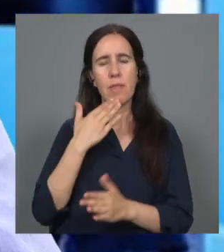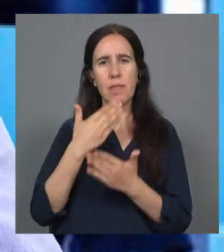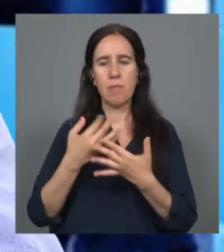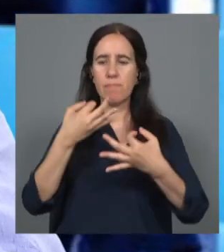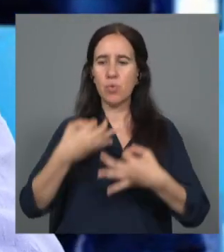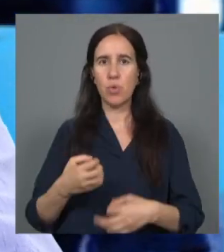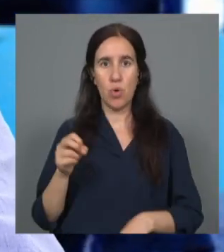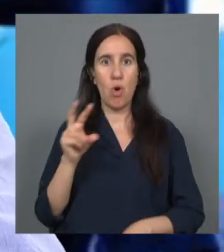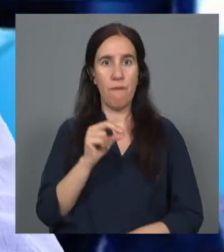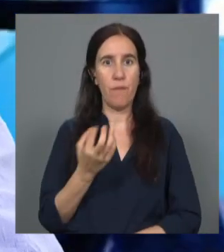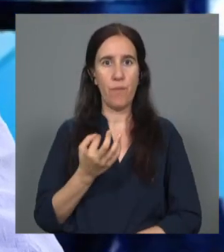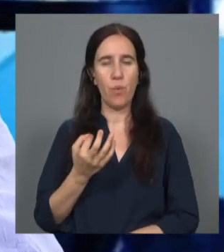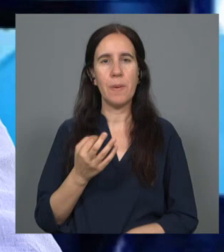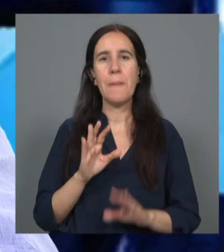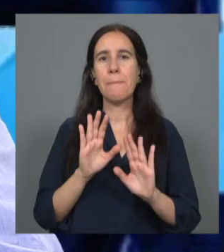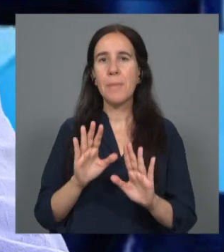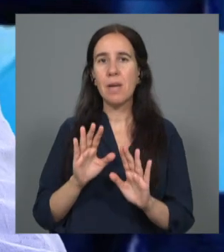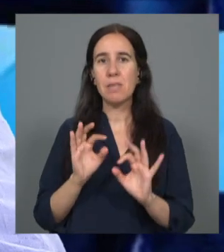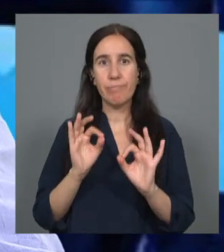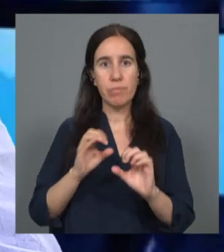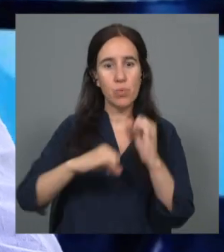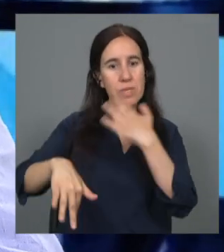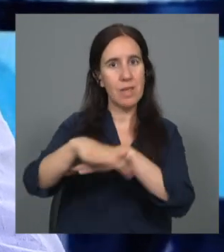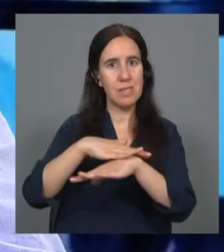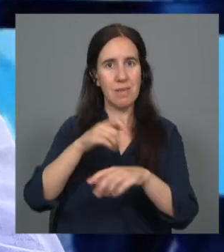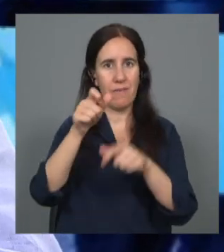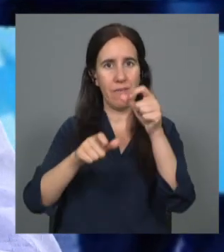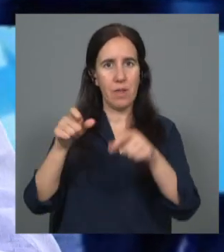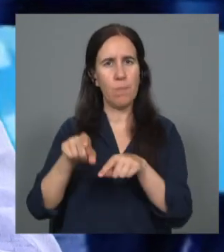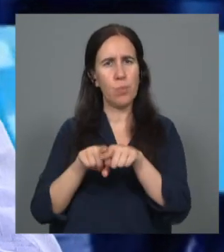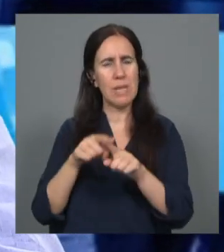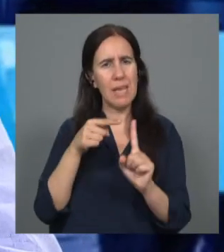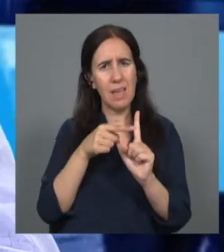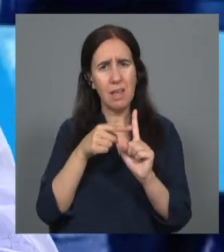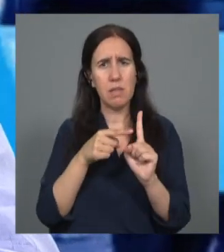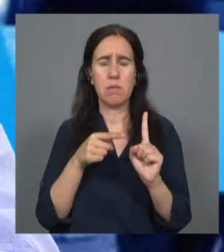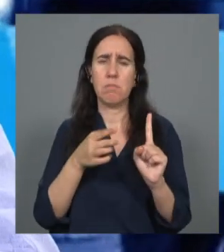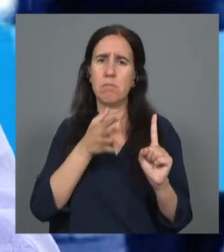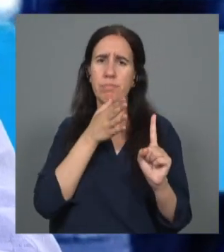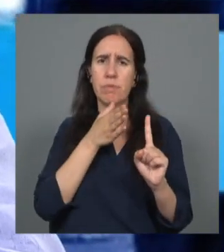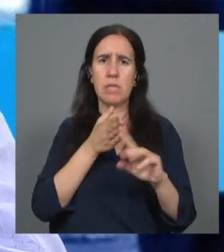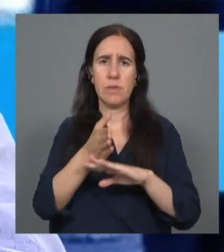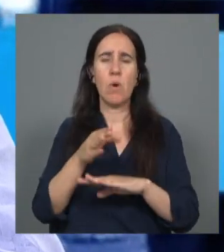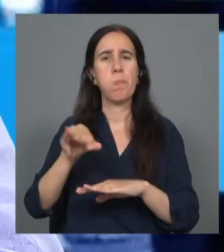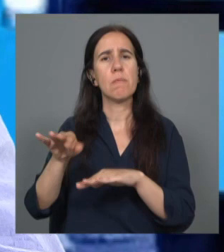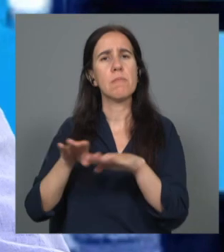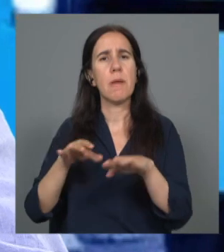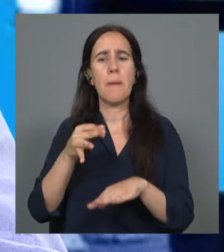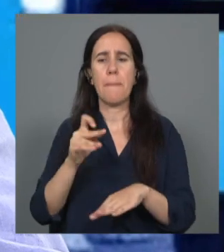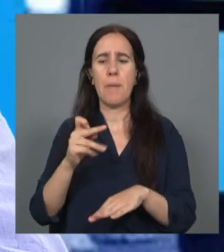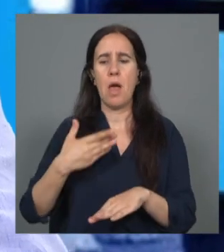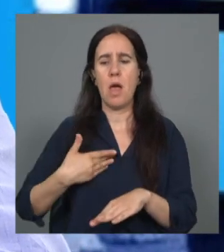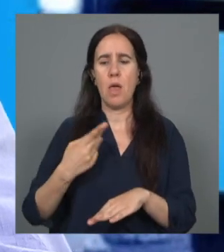postura, mas na própria sociedade civil e política ele teve uma intervenção, sobretudo em Pádua, onde deixou